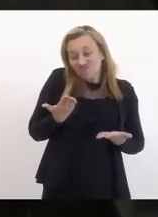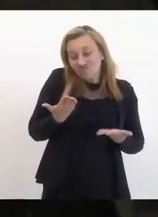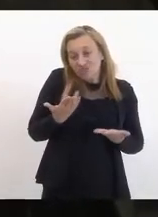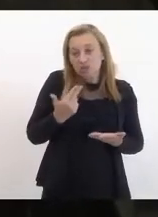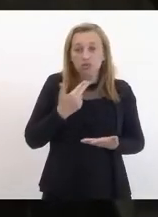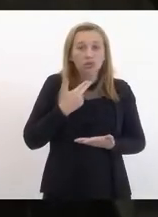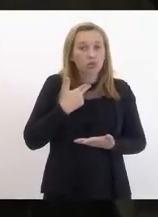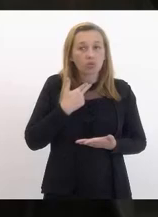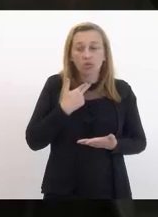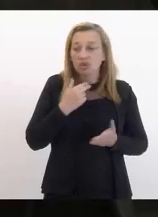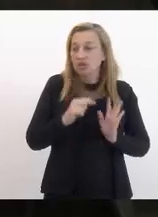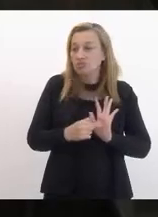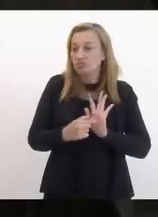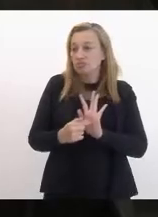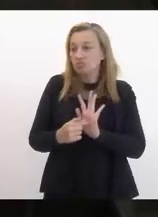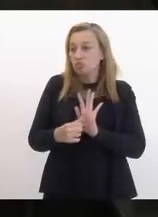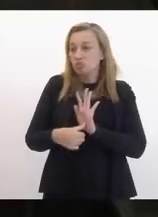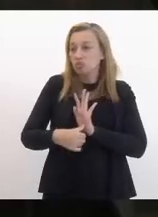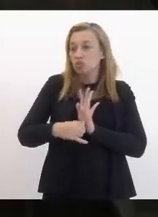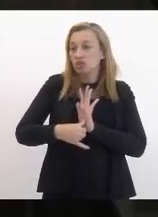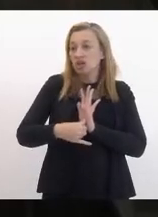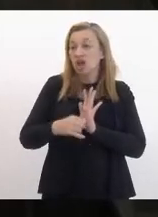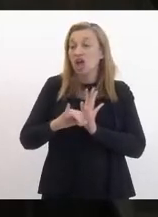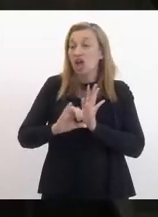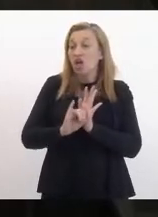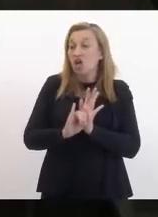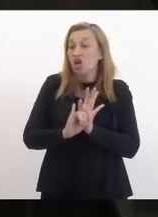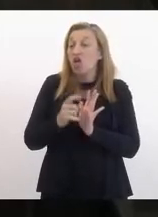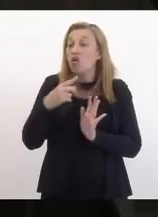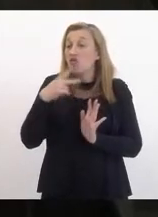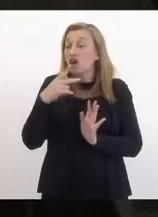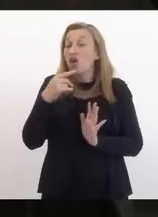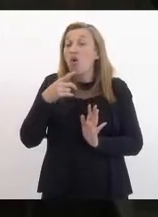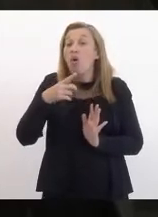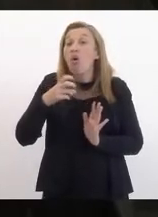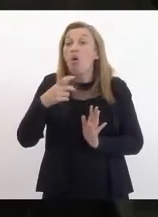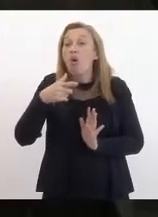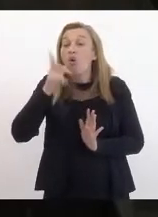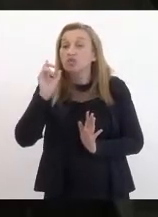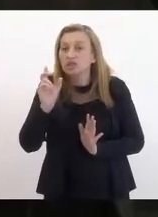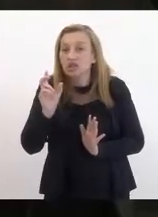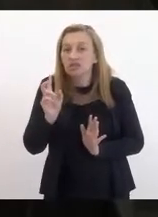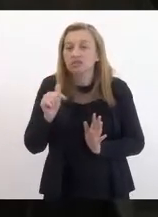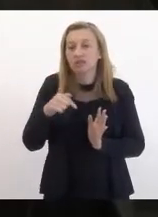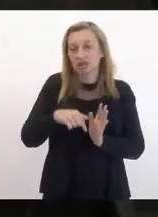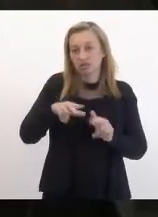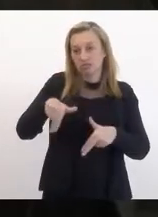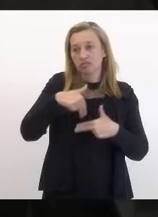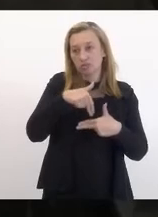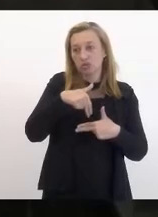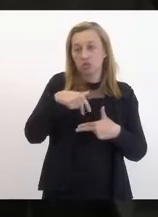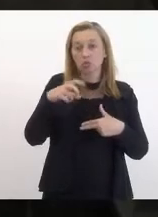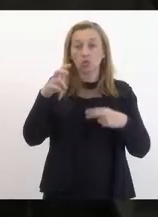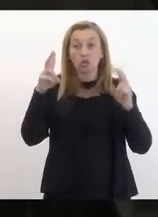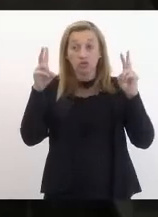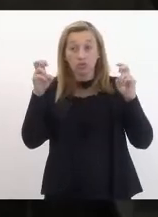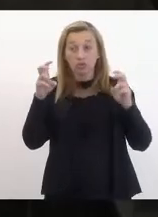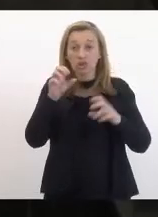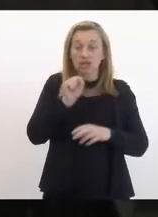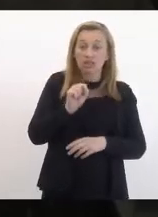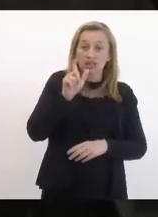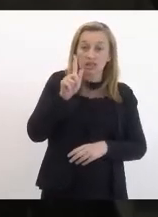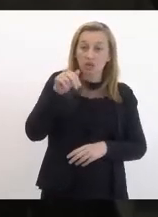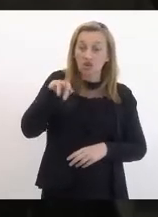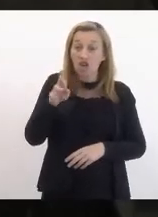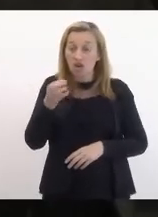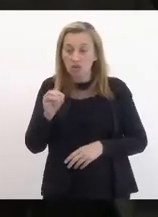se identificar. Eu falei ontem, aqui do plenário, sobre a situação no Salgueiro,